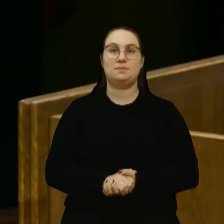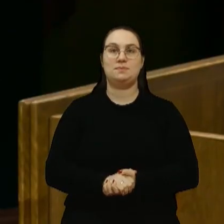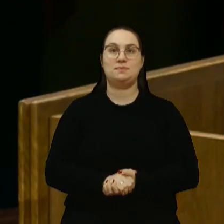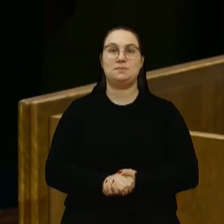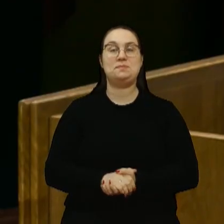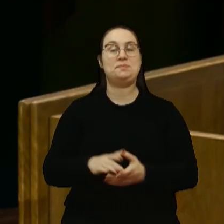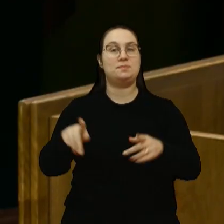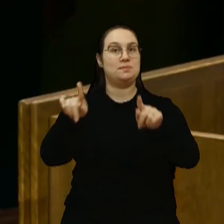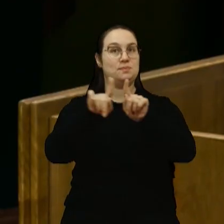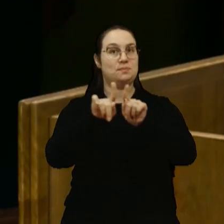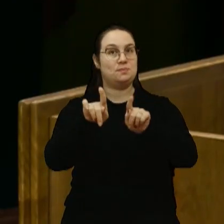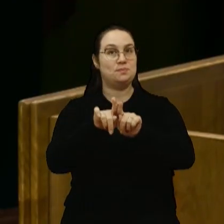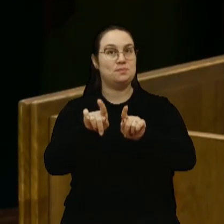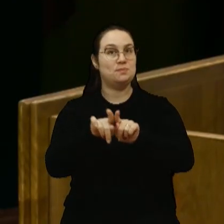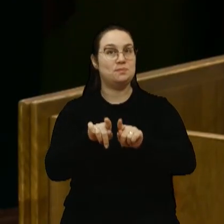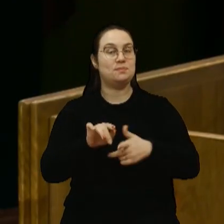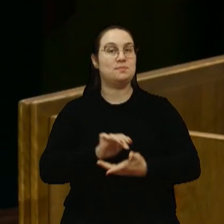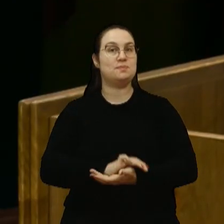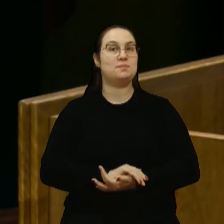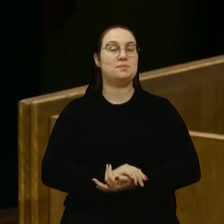E também,